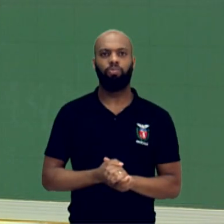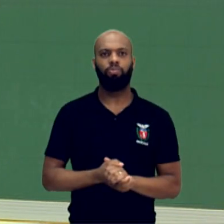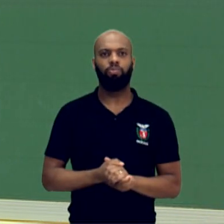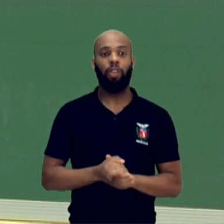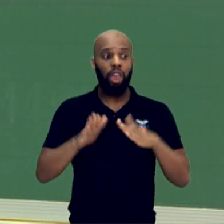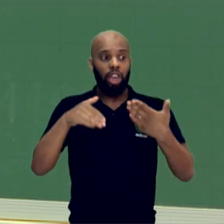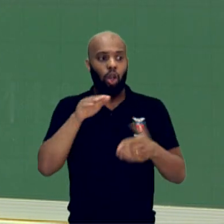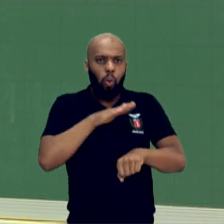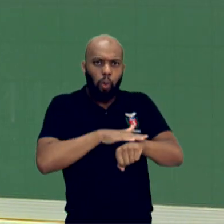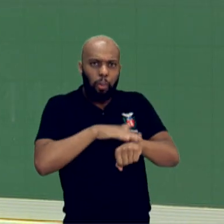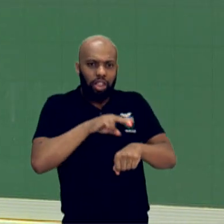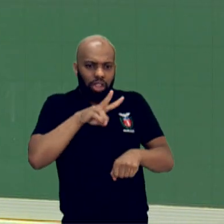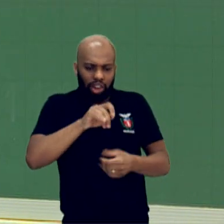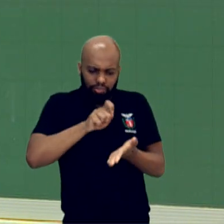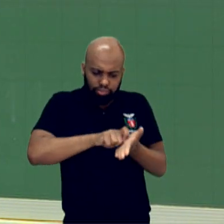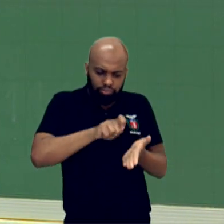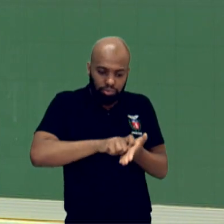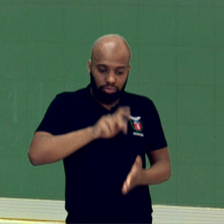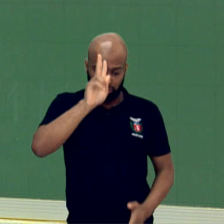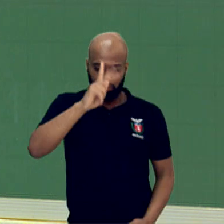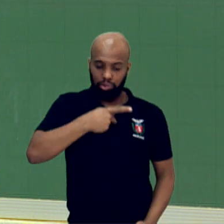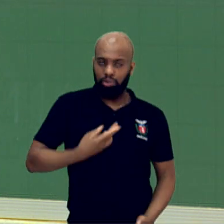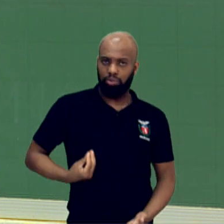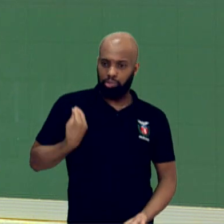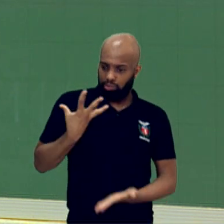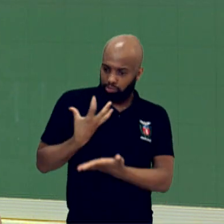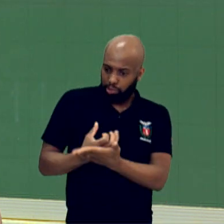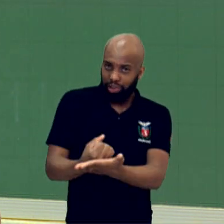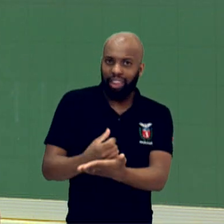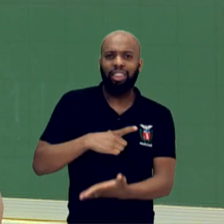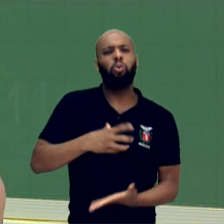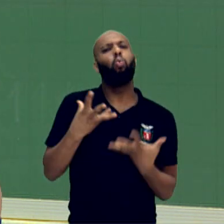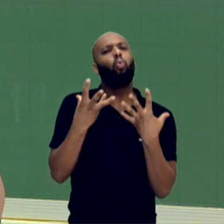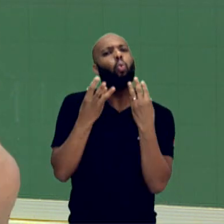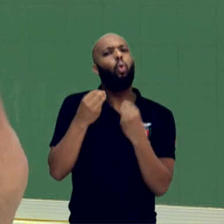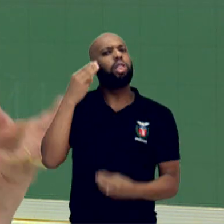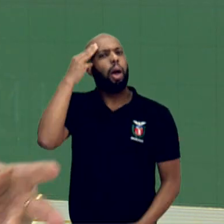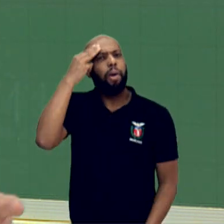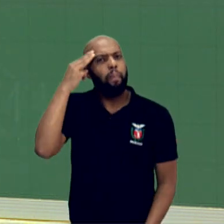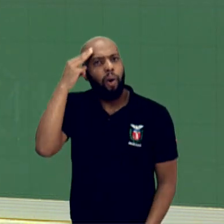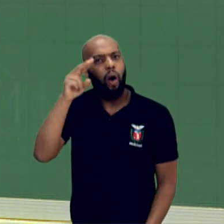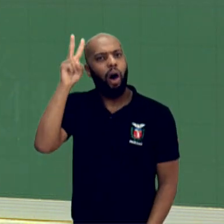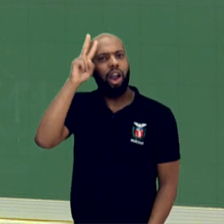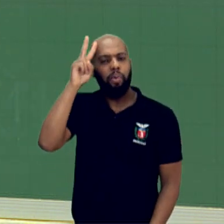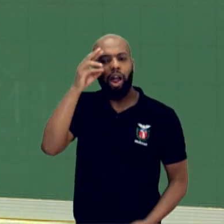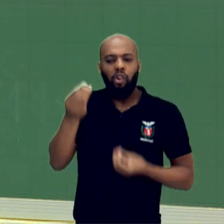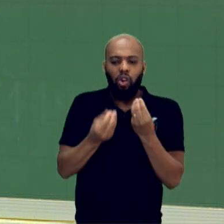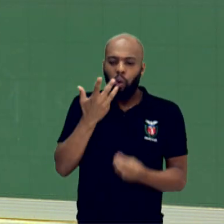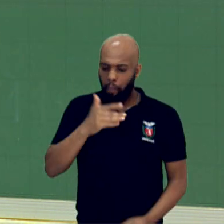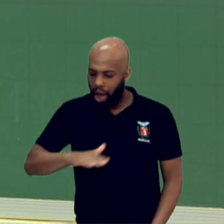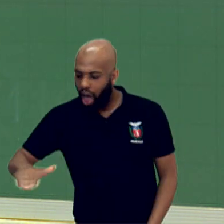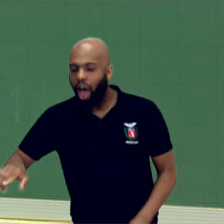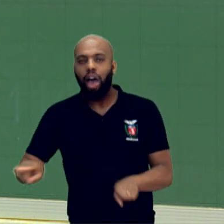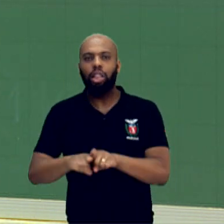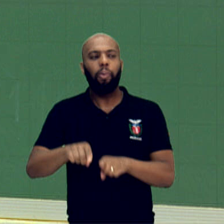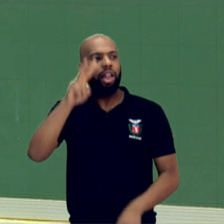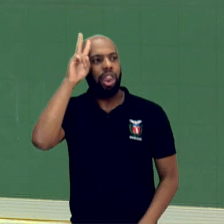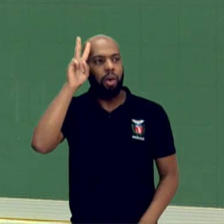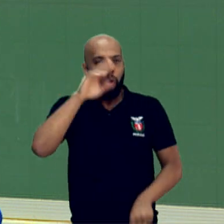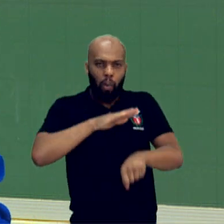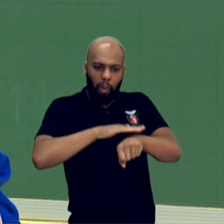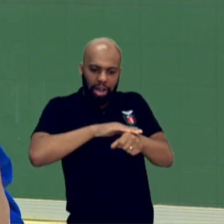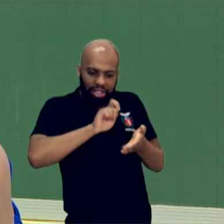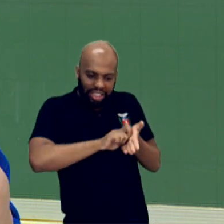Quando vai escrever uma autobiografia, ele é cheio de lembranças. Pode ver que ele lembrava da infância, lembrou quando escreveu